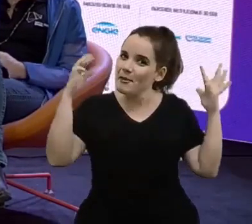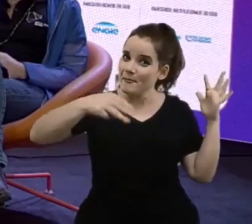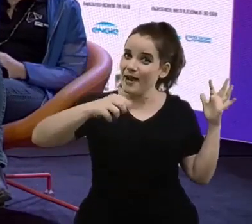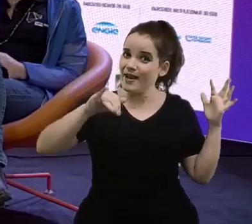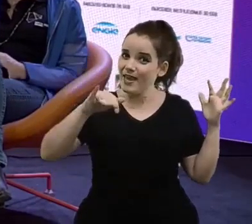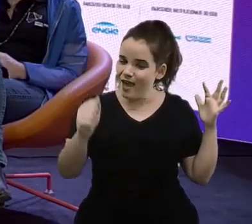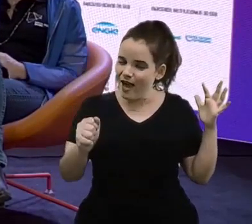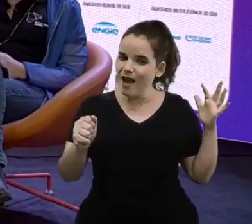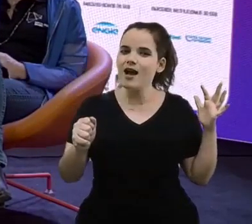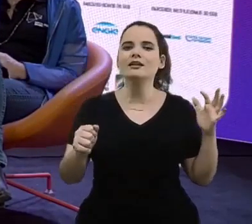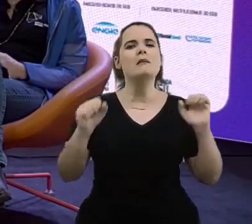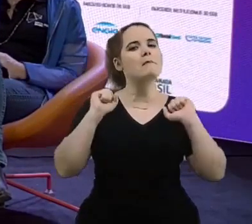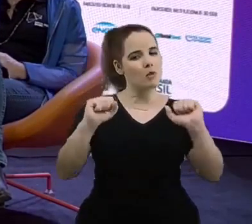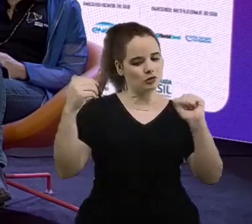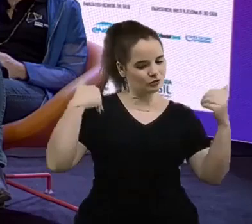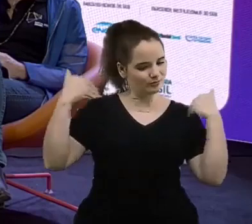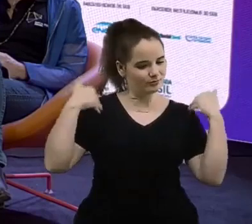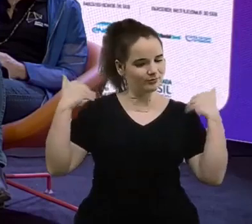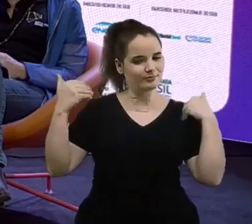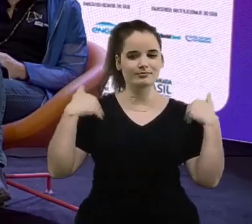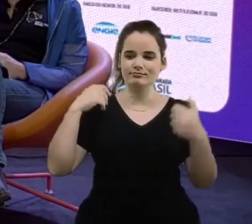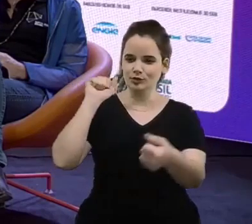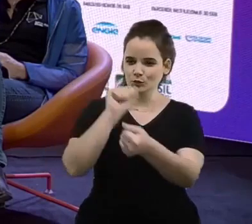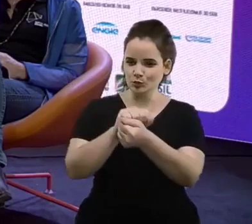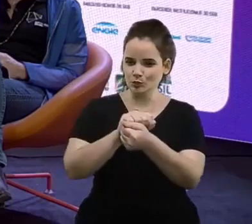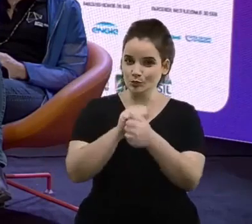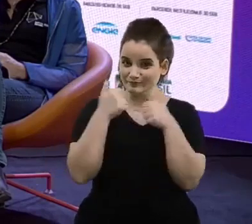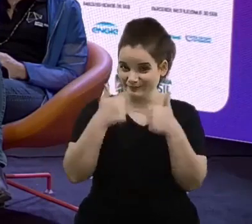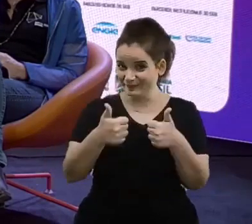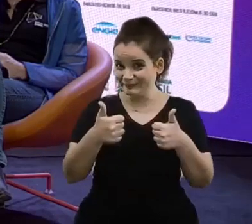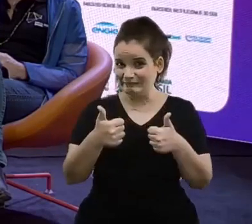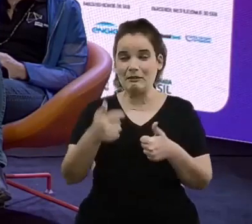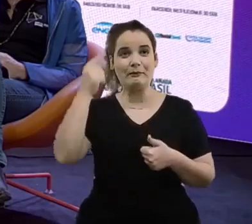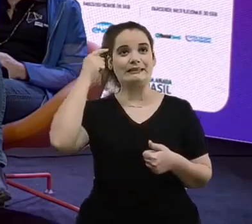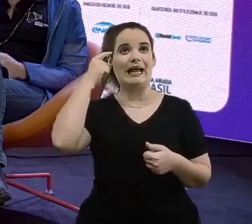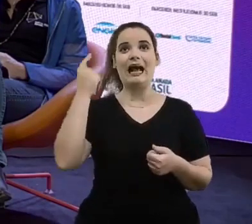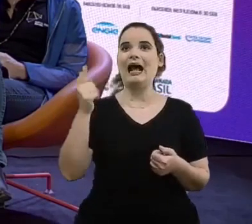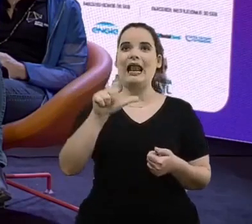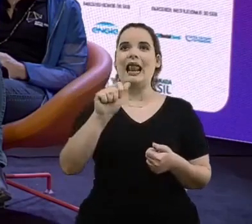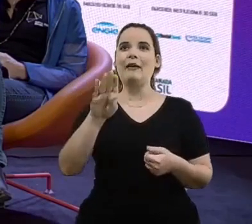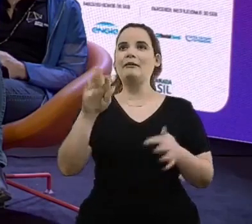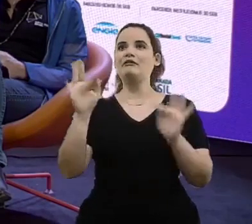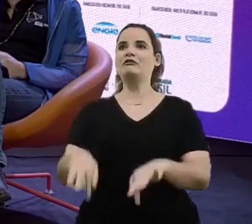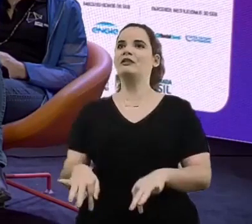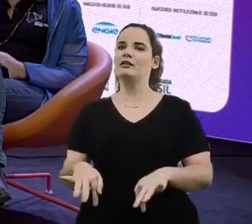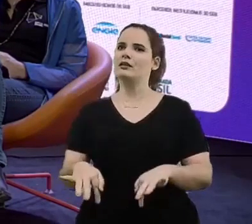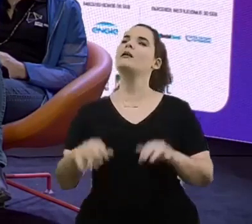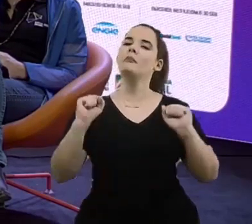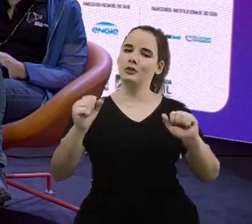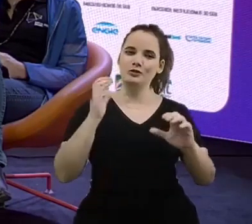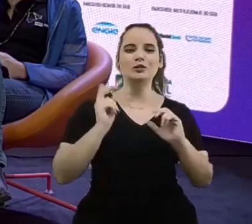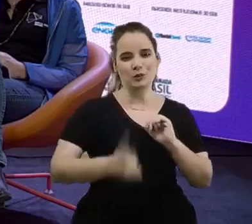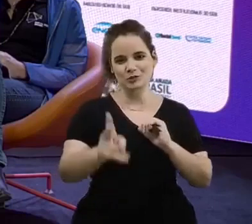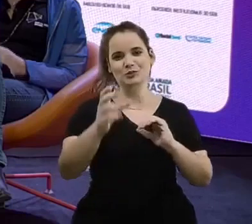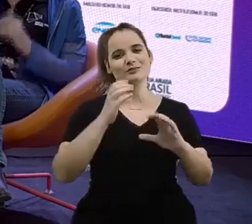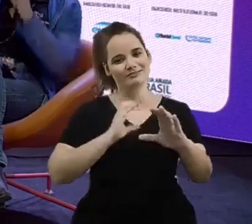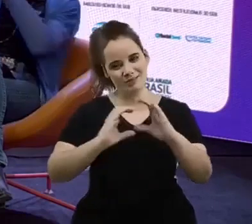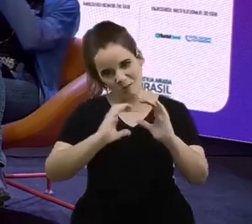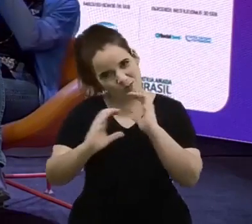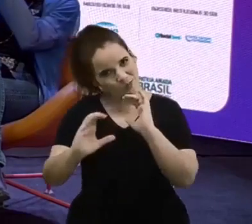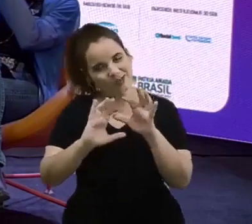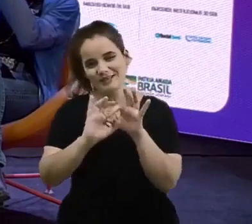gente, tamo junto. Não é porque o laboratório acaba que a gente não se comunica mais, certo? Então, de novo, obrigado e parabéns pelo